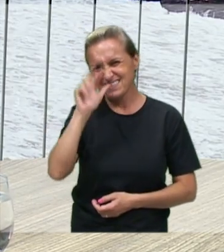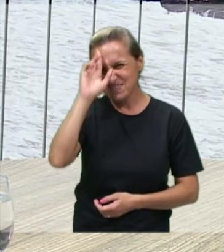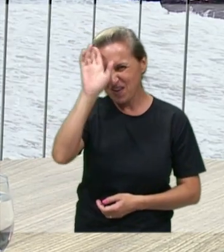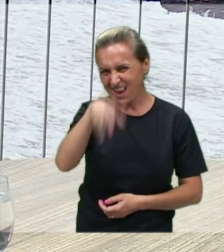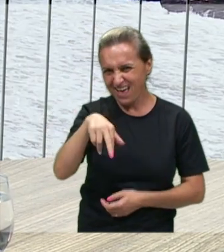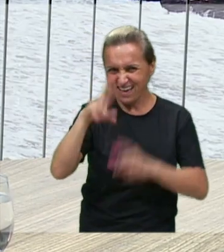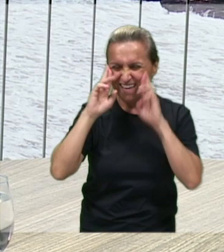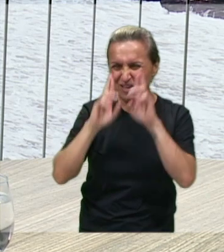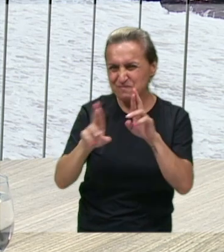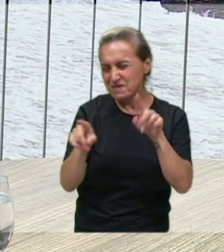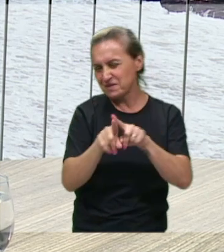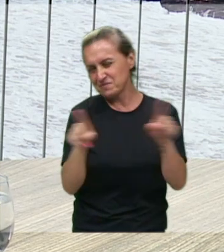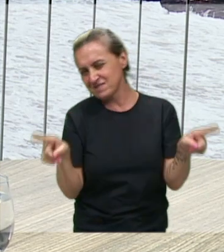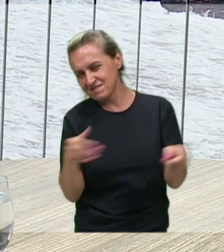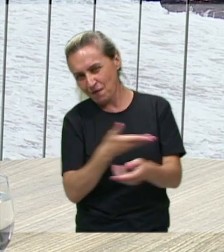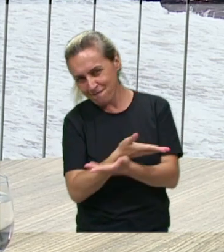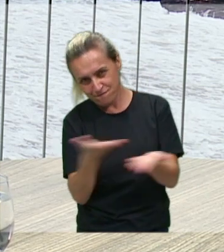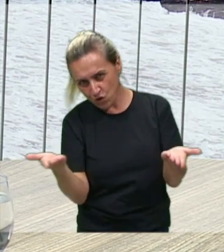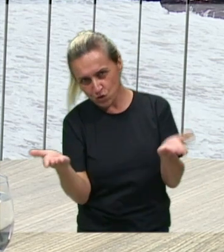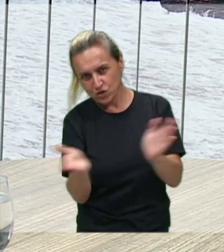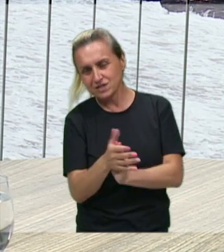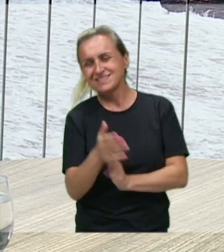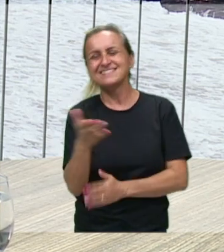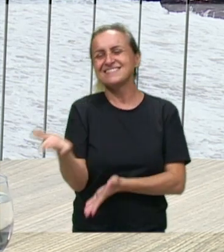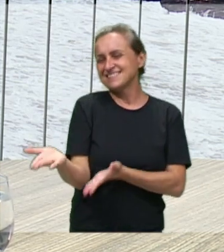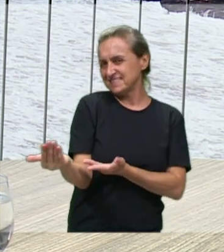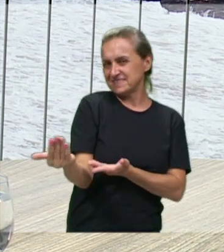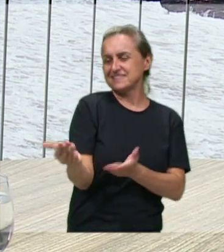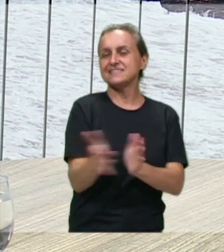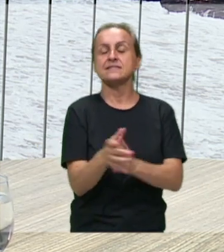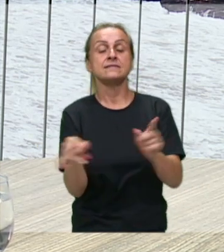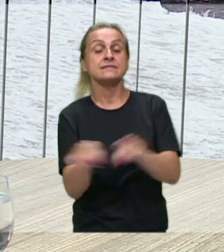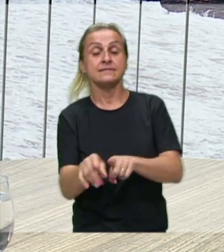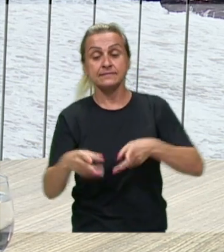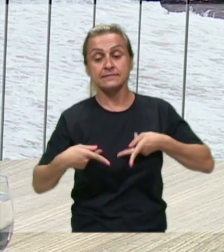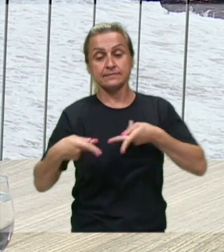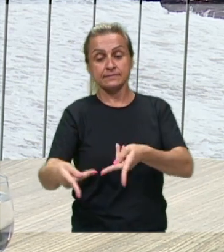também está implantando, já fiz uma visita a nossos queridos parceiros